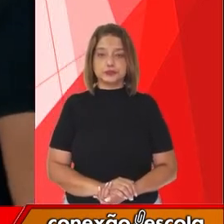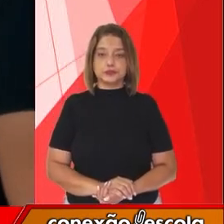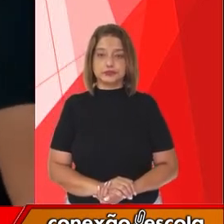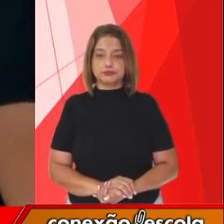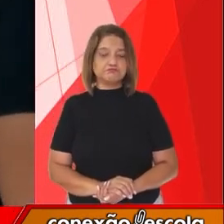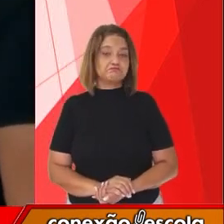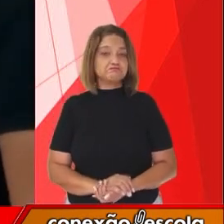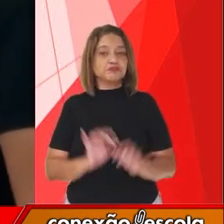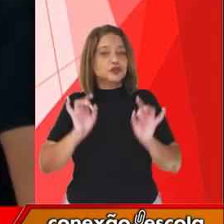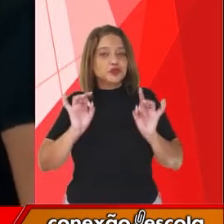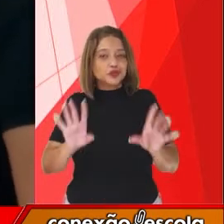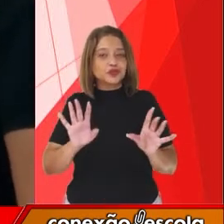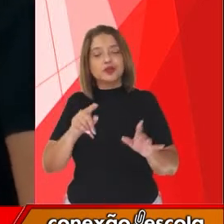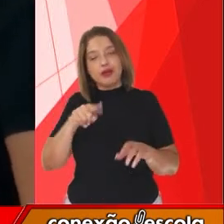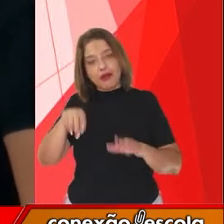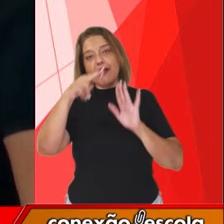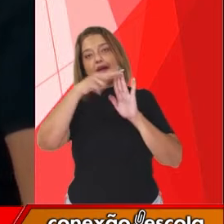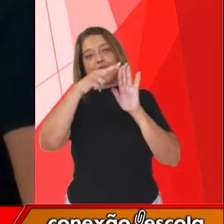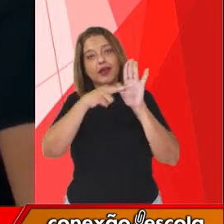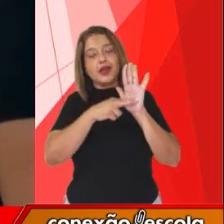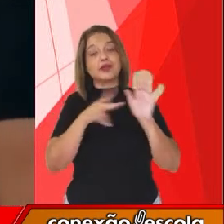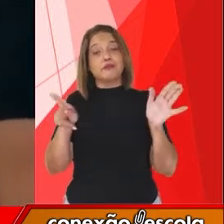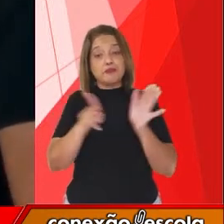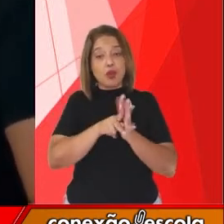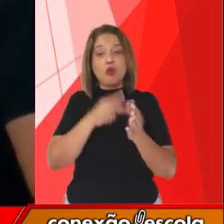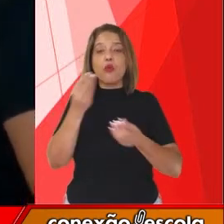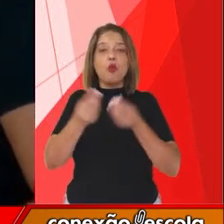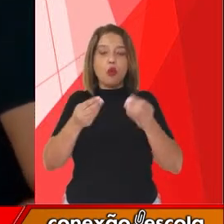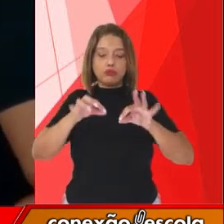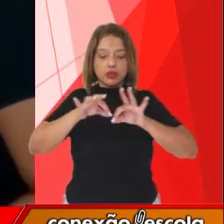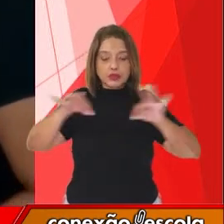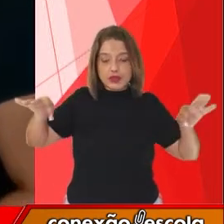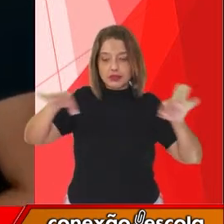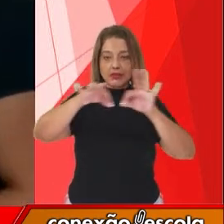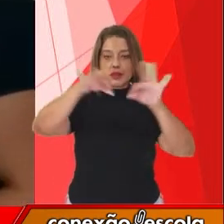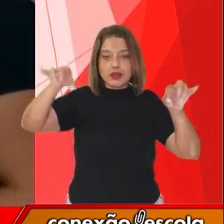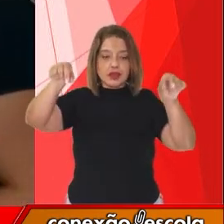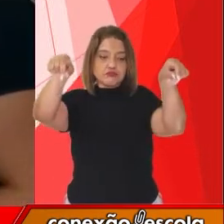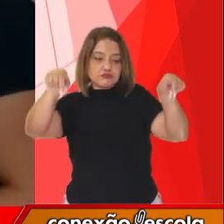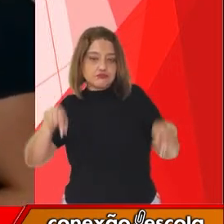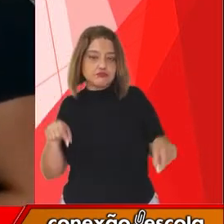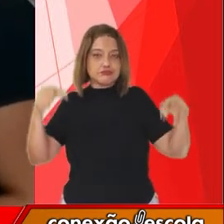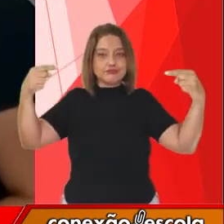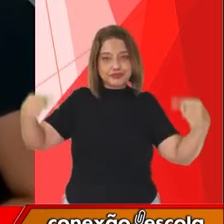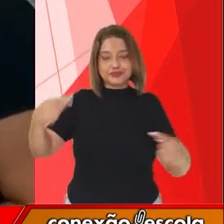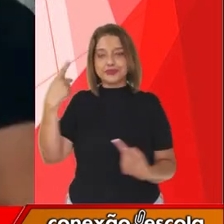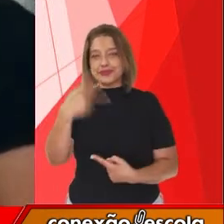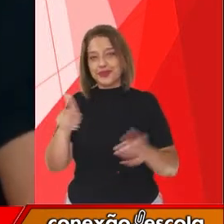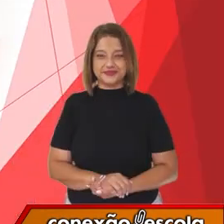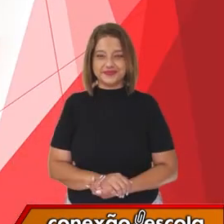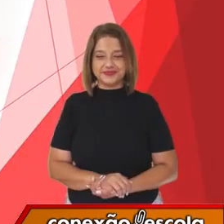É isso. Essas são as regras das linhas da quadra de tênis.